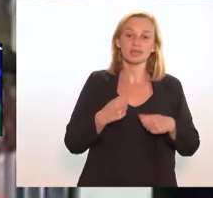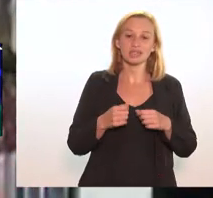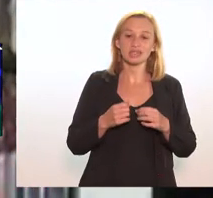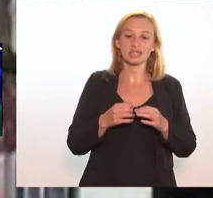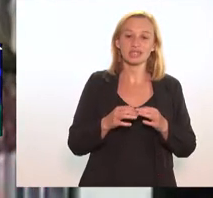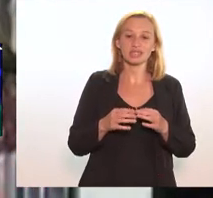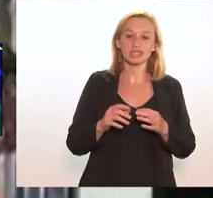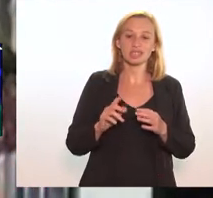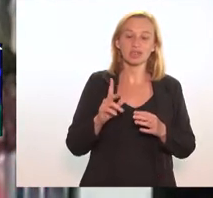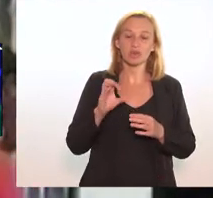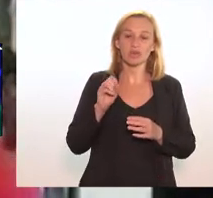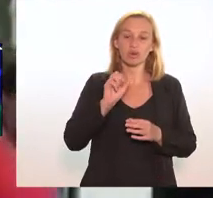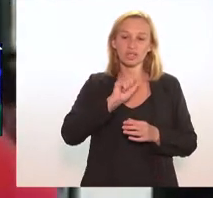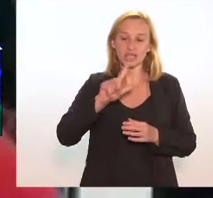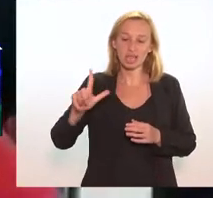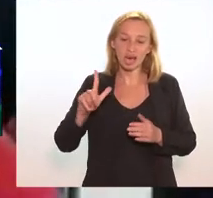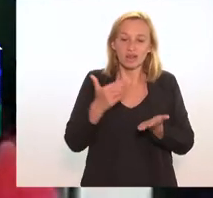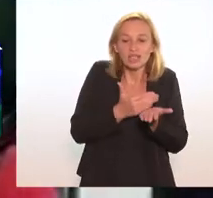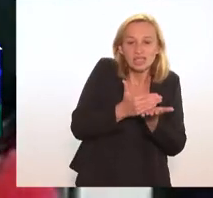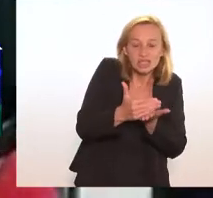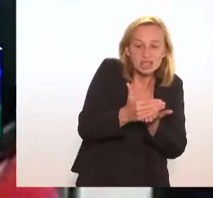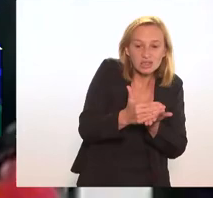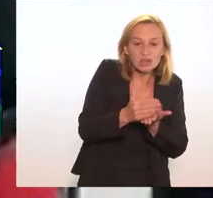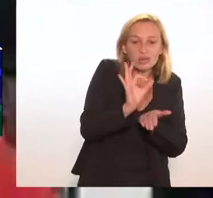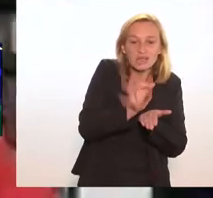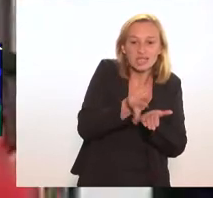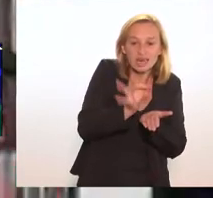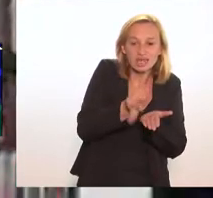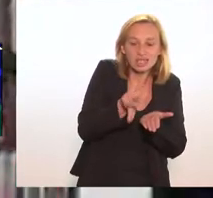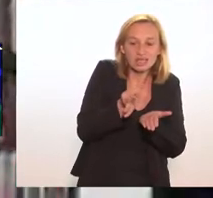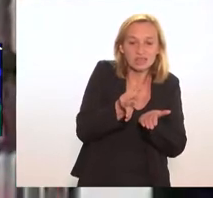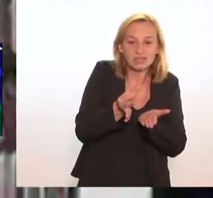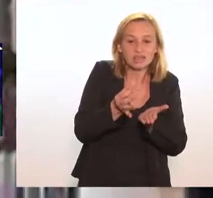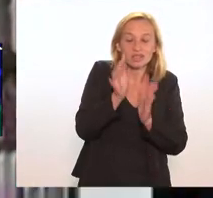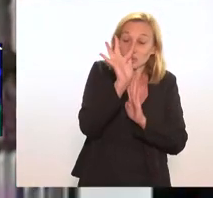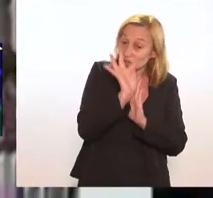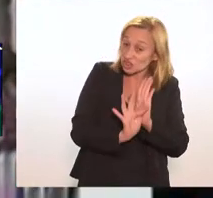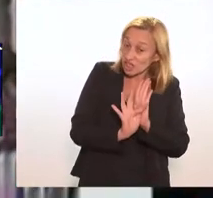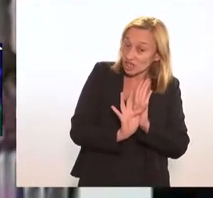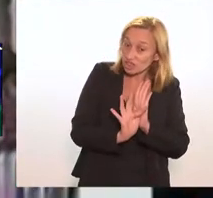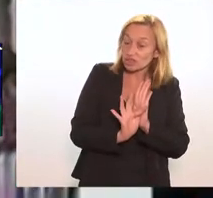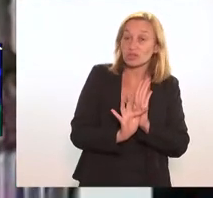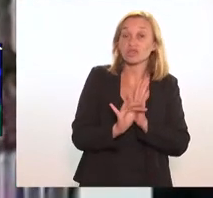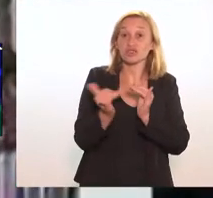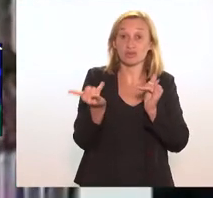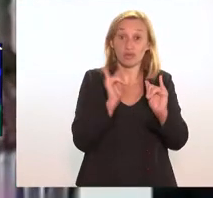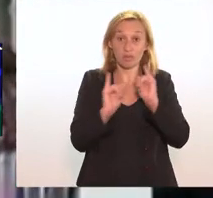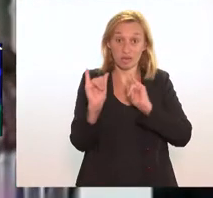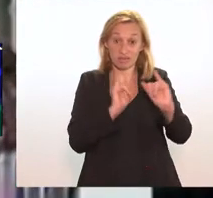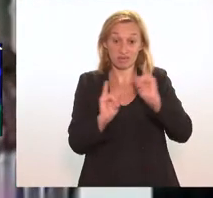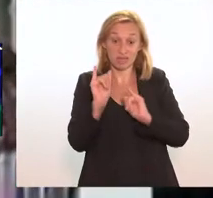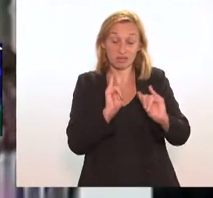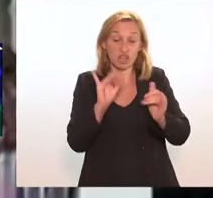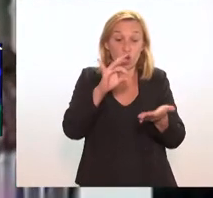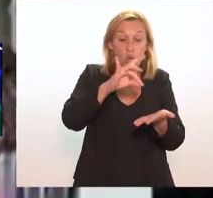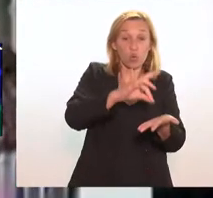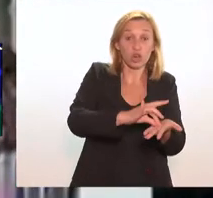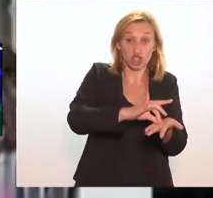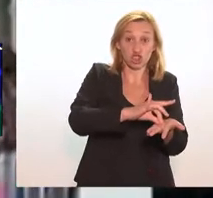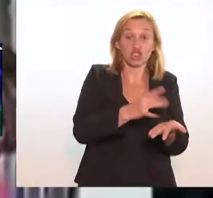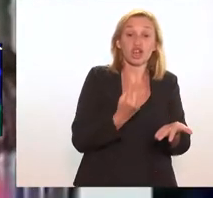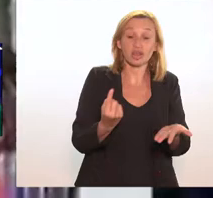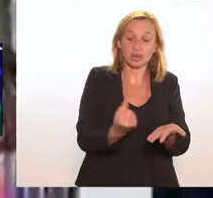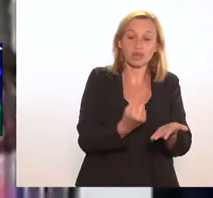condição colonial nossa, quando começou exatamente os textos de informação que deram origem à